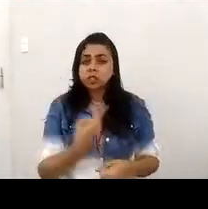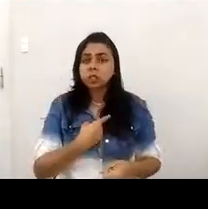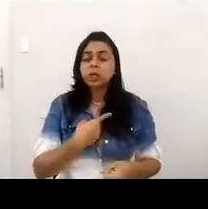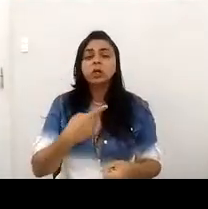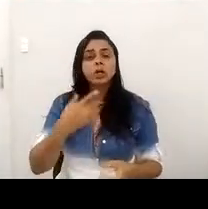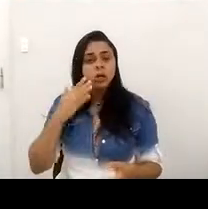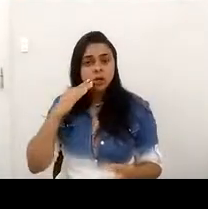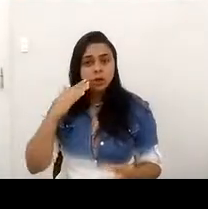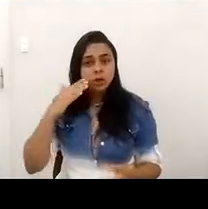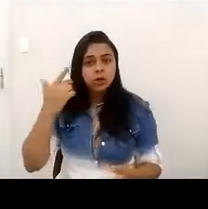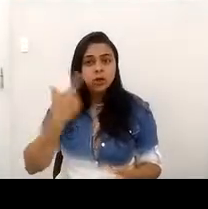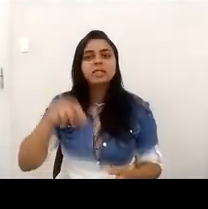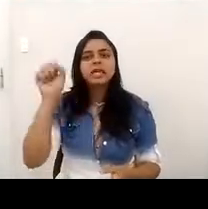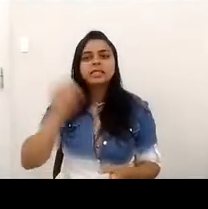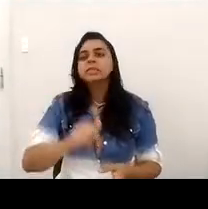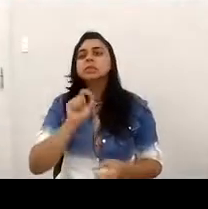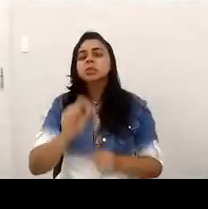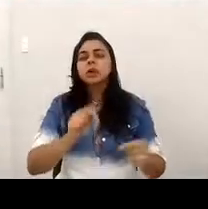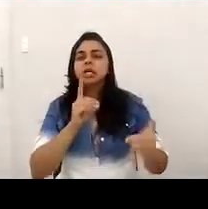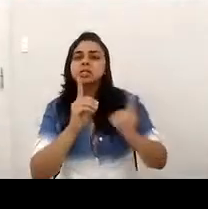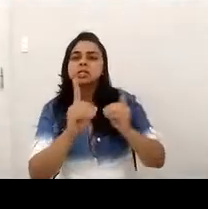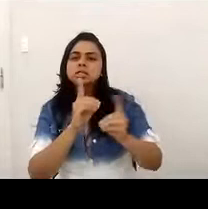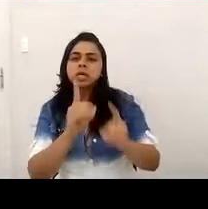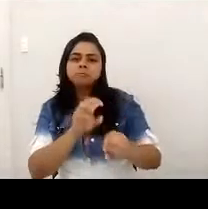para promover essa humanização.